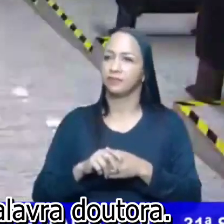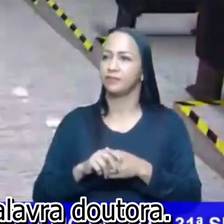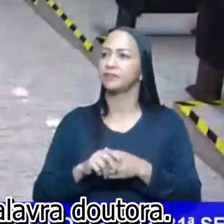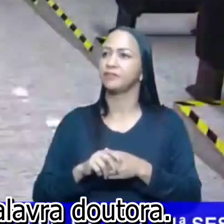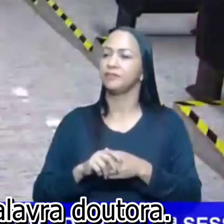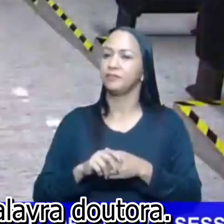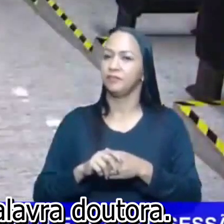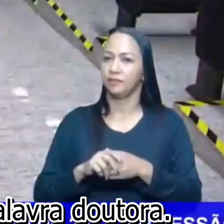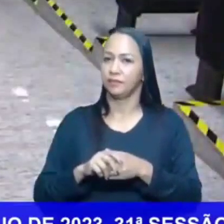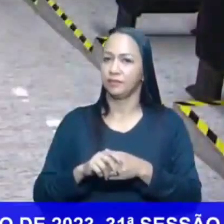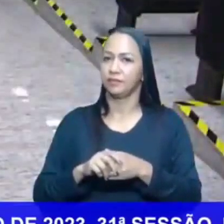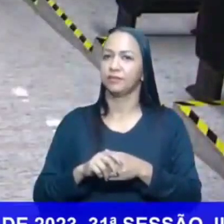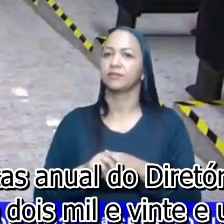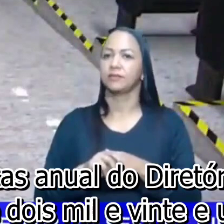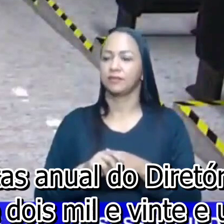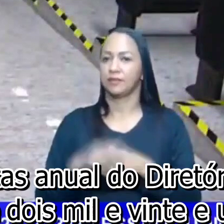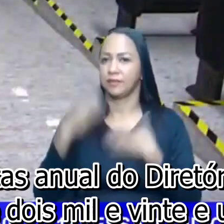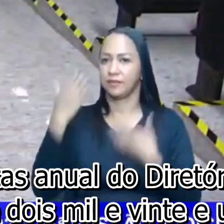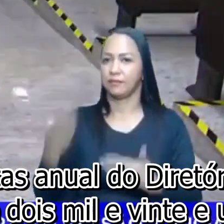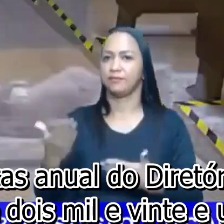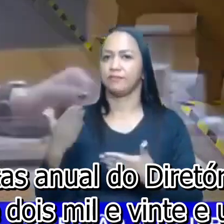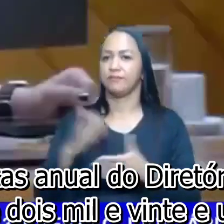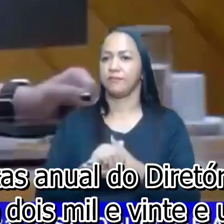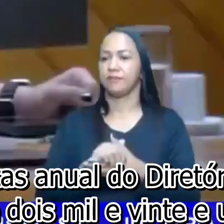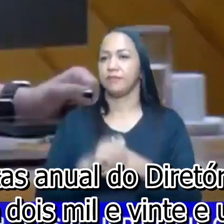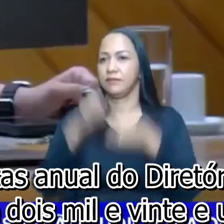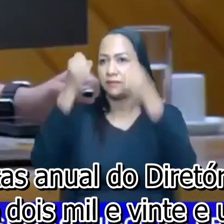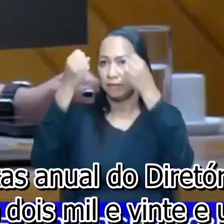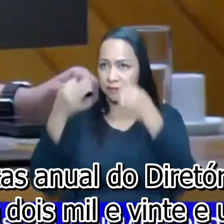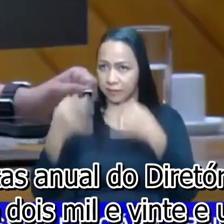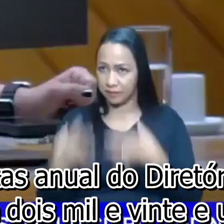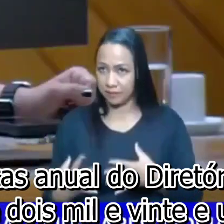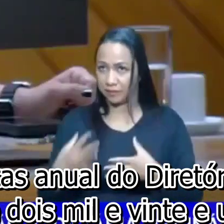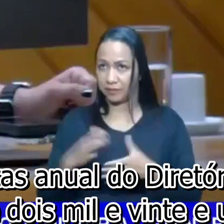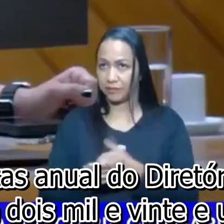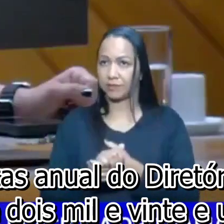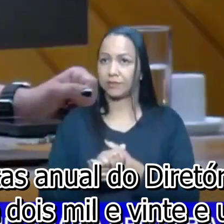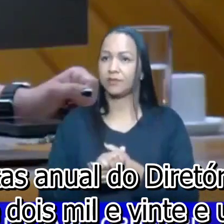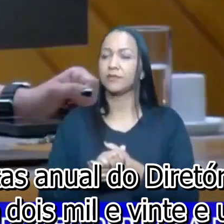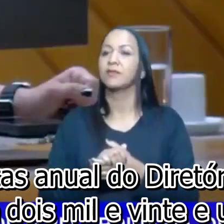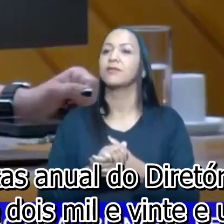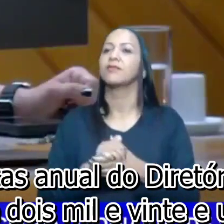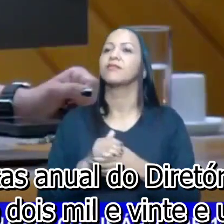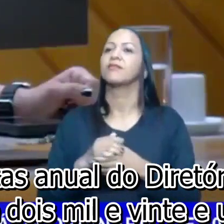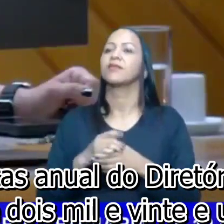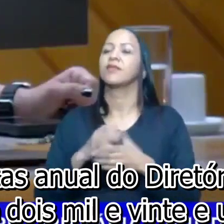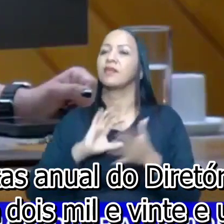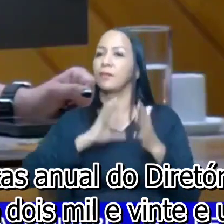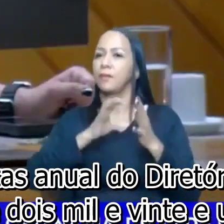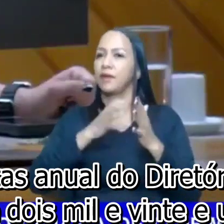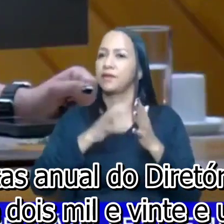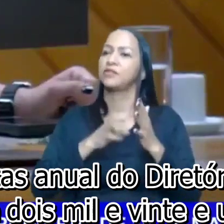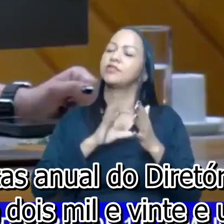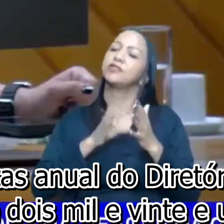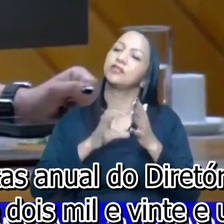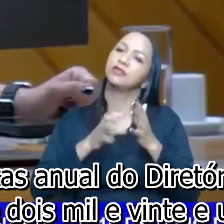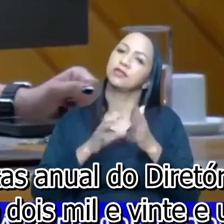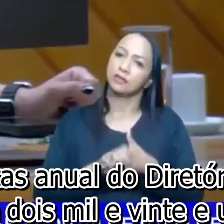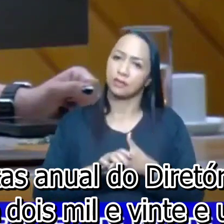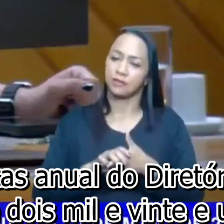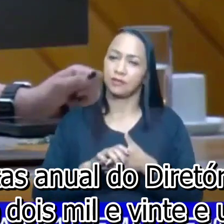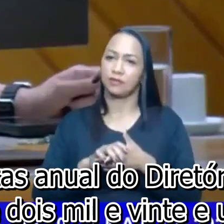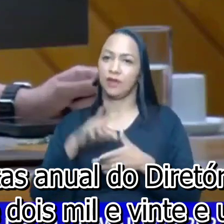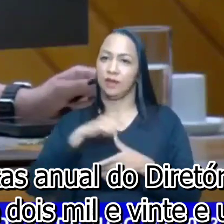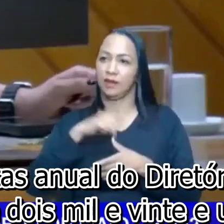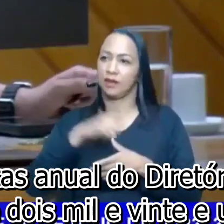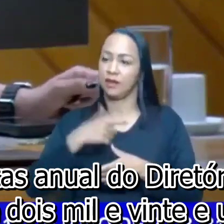palavra, doutora. Obrigada, presidente. Cuida os autos de prestação de contas anual do Diretório Estadual do Democratas, relativo ao exercício